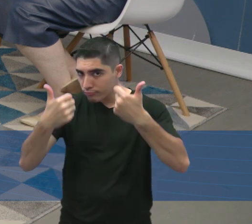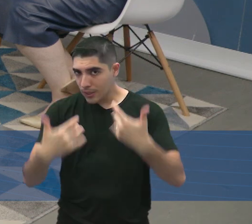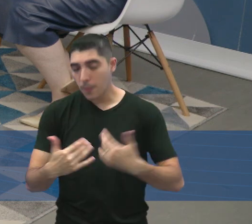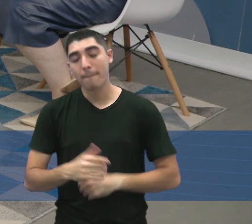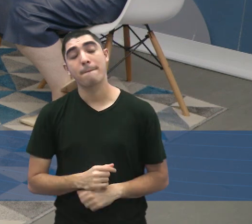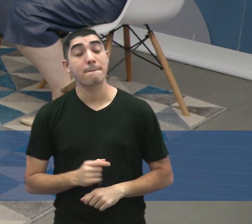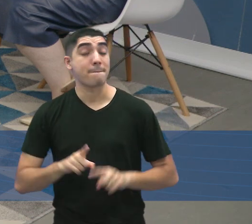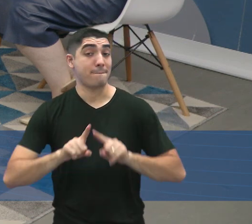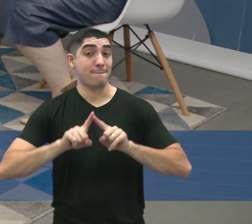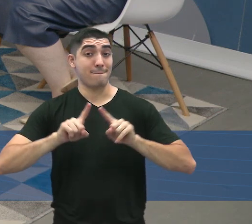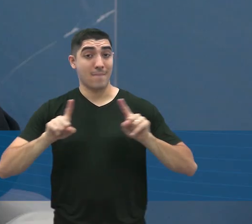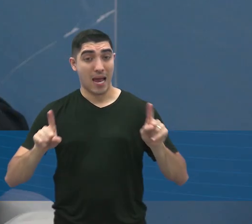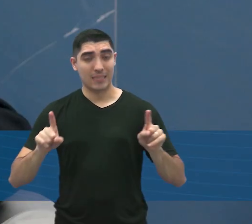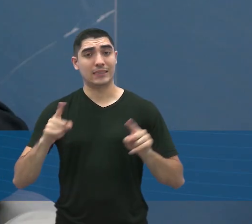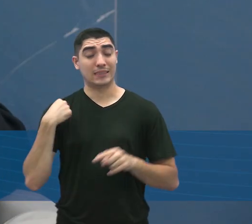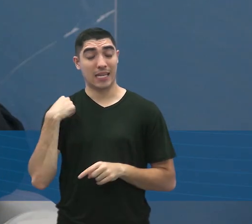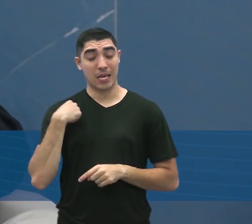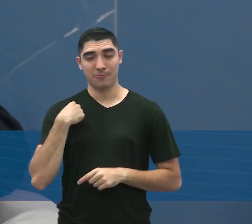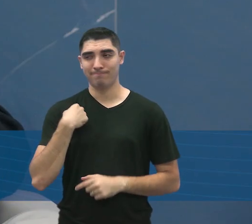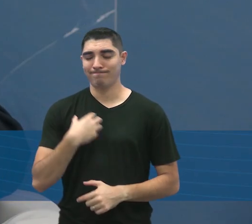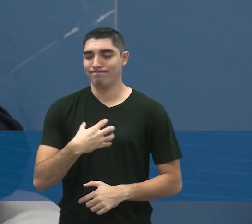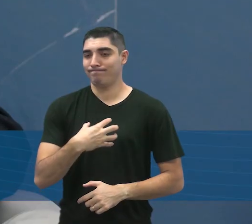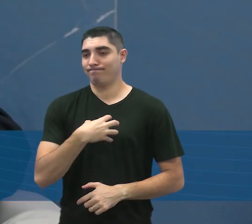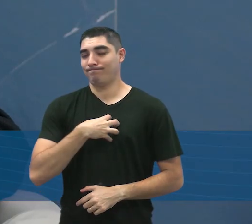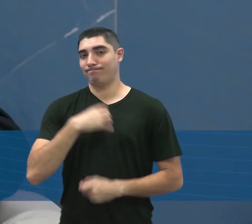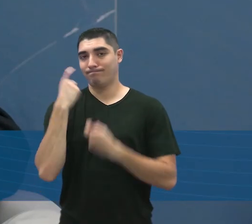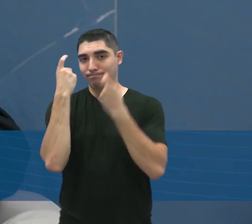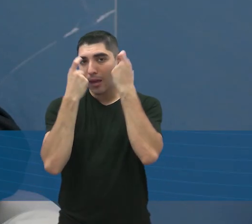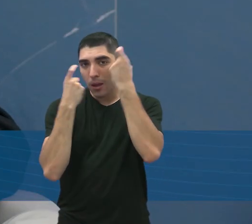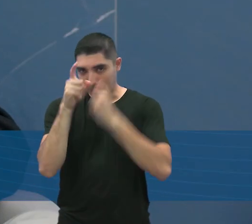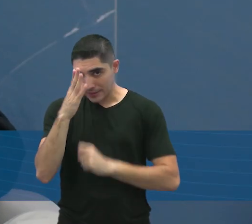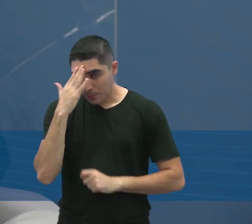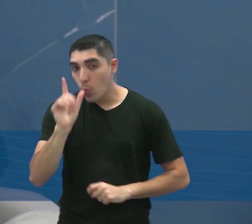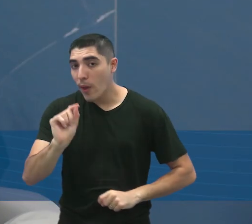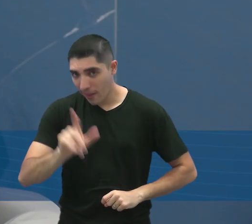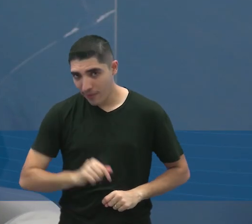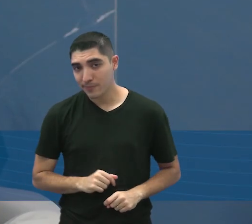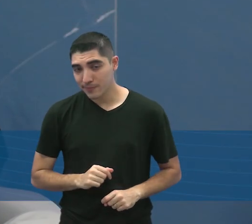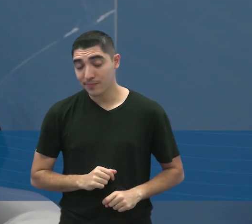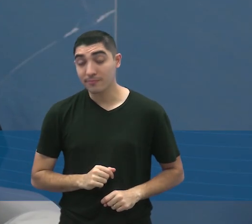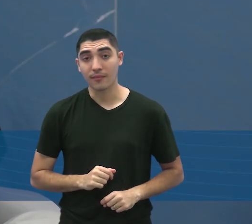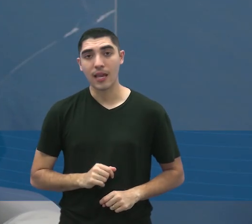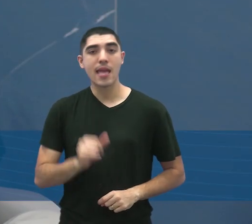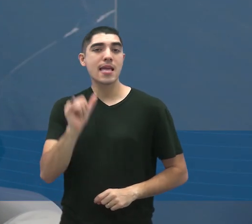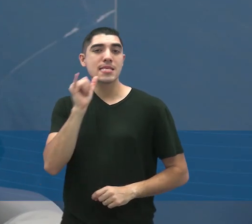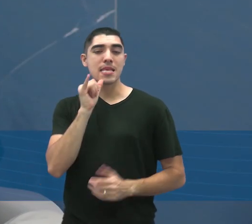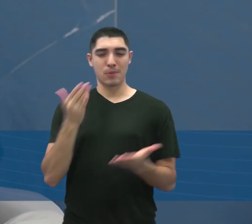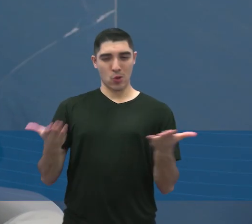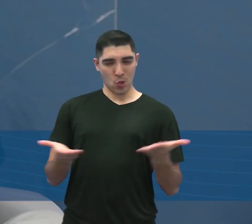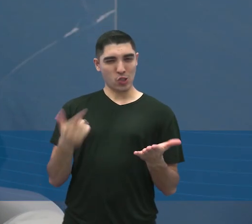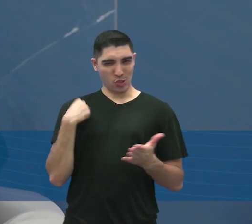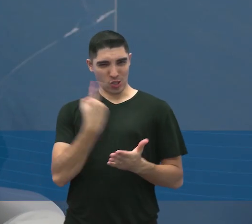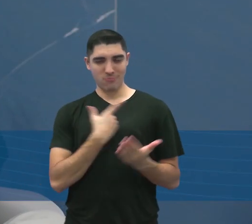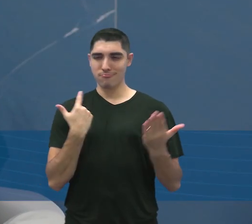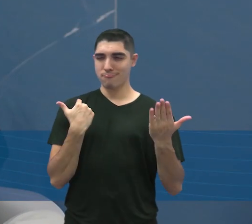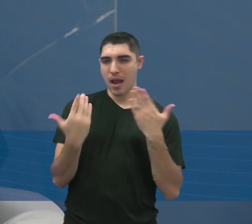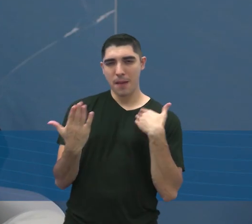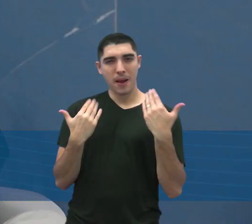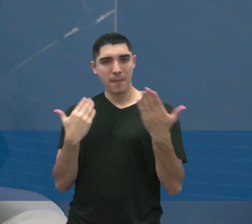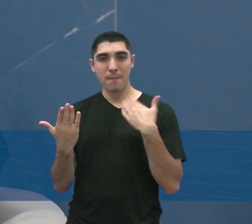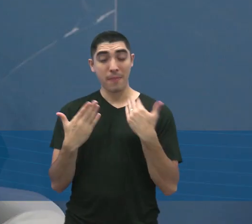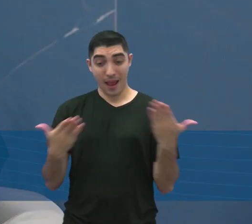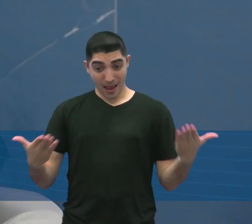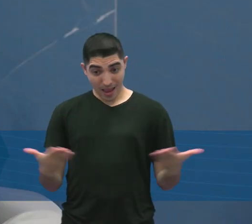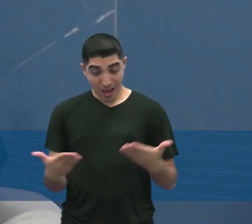que me preocupa, sabe o que é, Rafael? É que nós estamos conversando sobre isso já agora